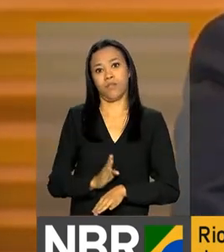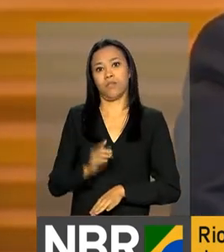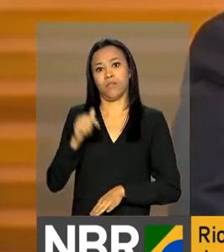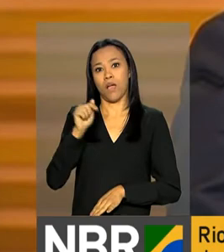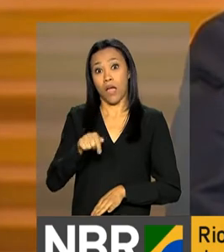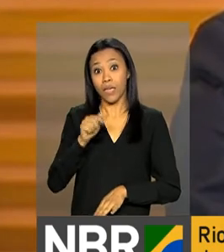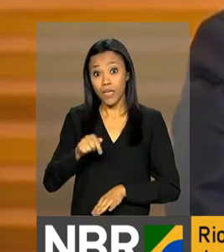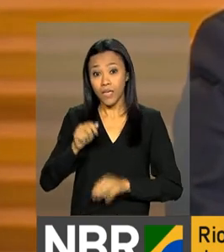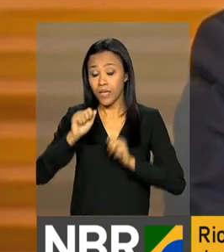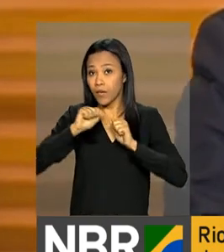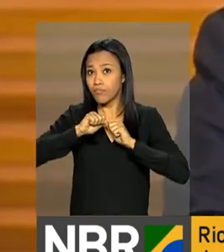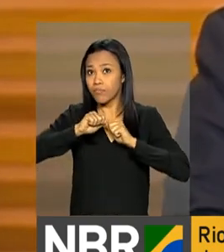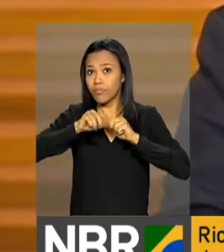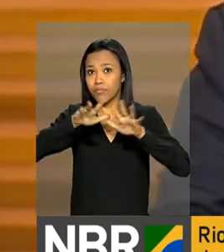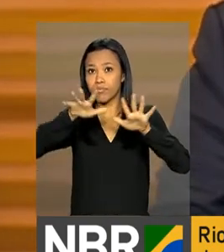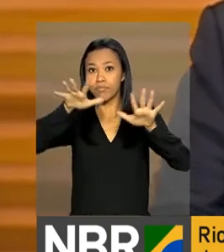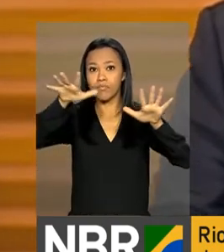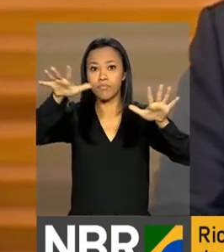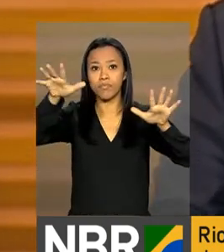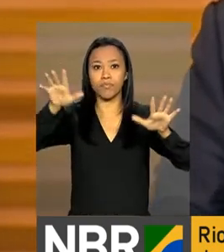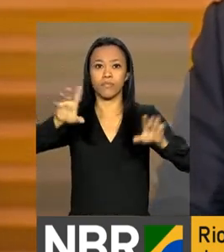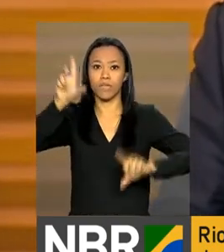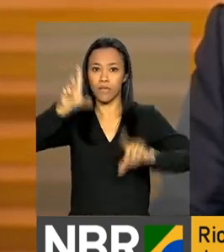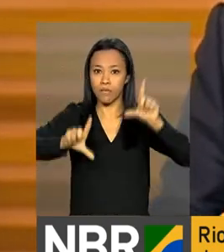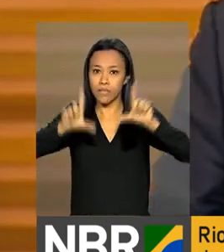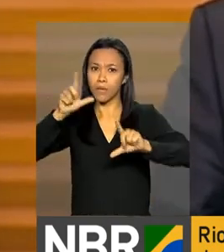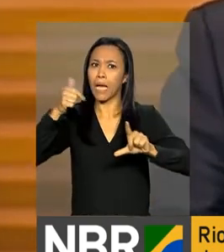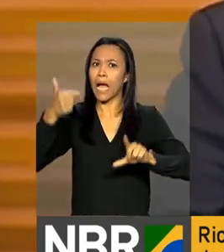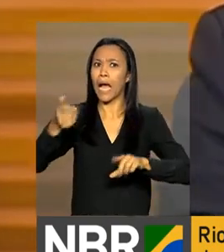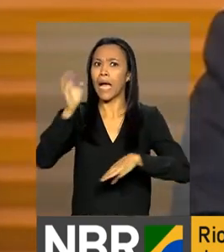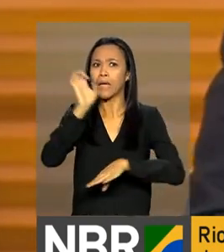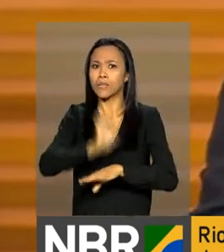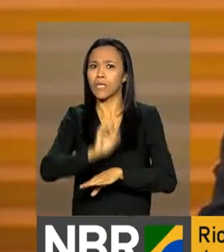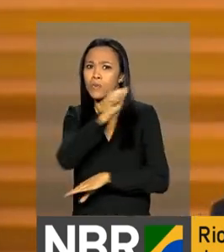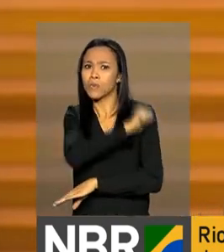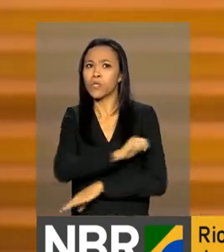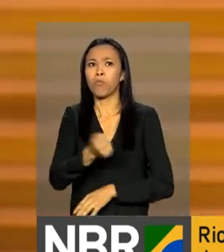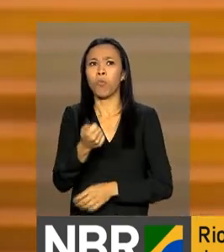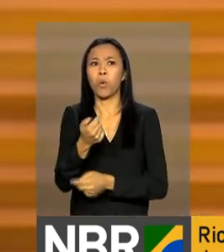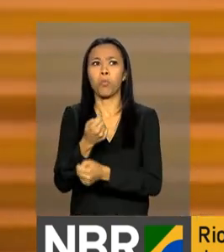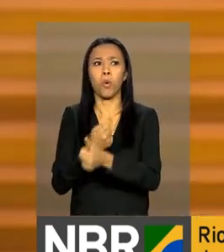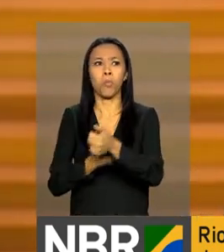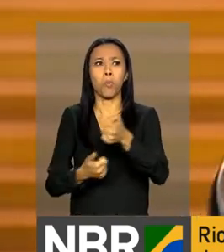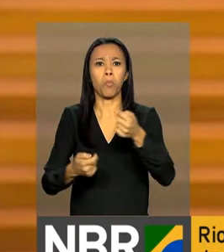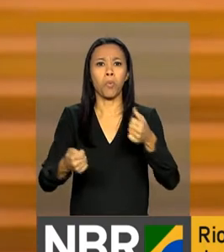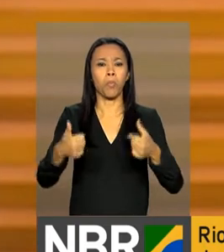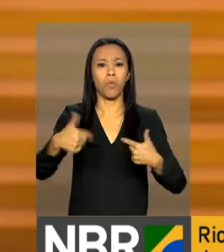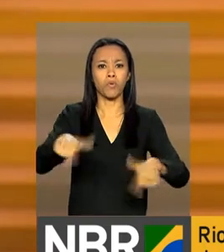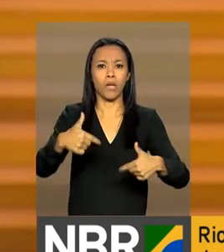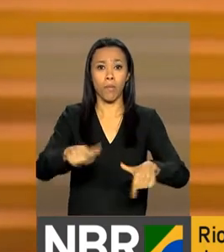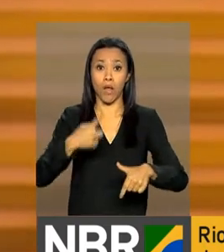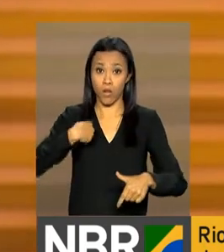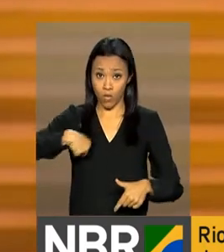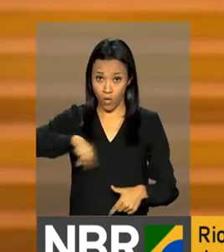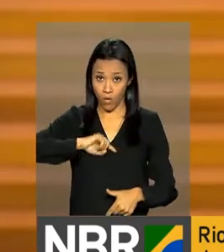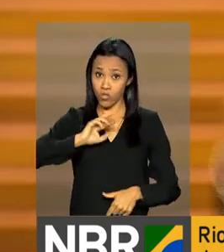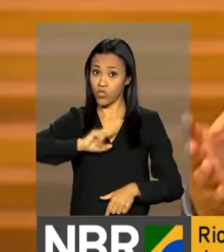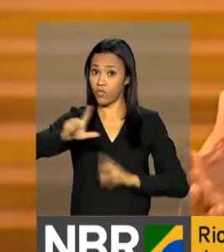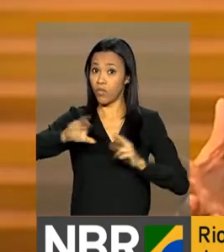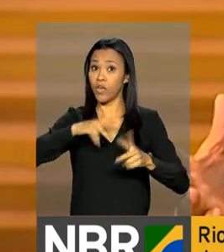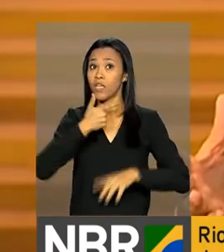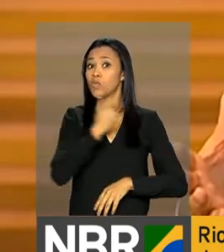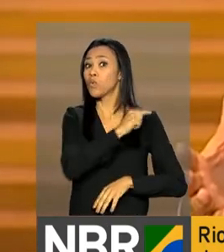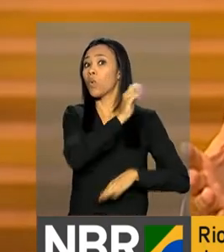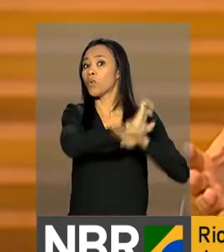nacional. Então, às vezes, fica parecendo a bancada do Rio faz pouco. É porque a gente, diferente dos outros estados, a gente é